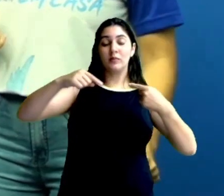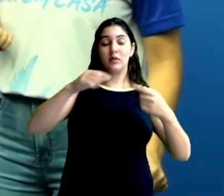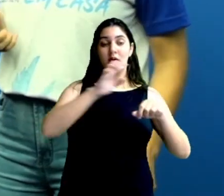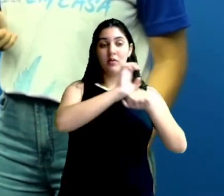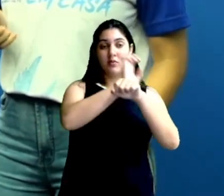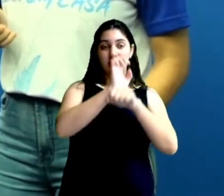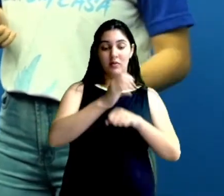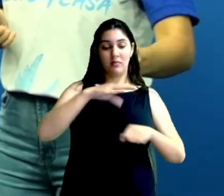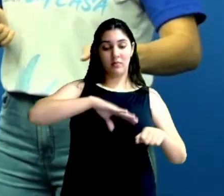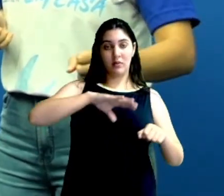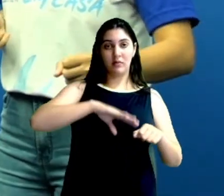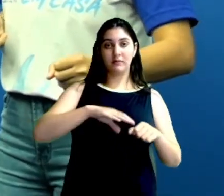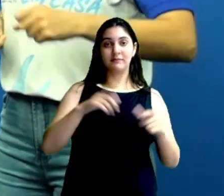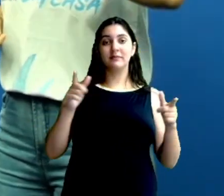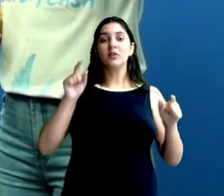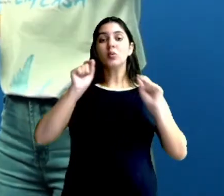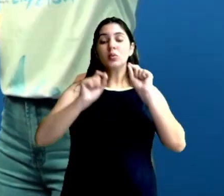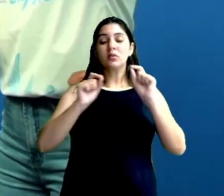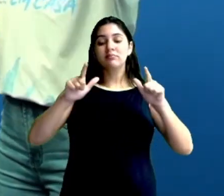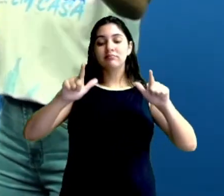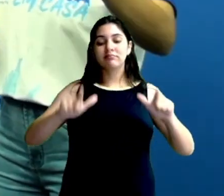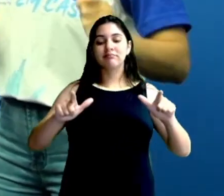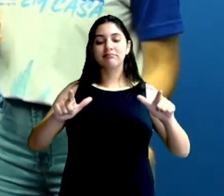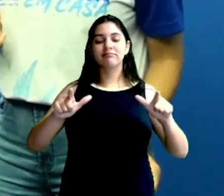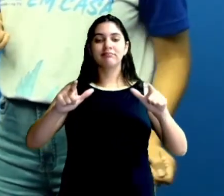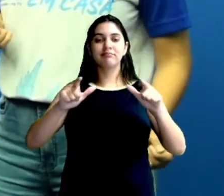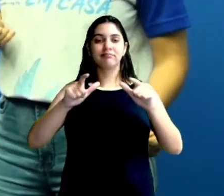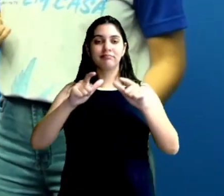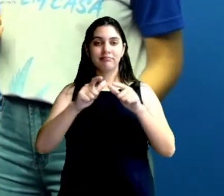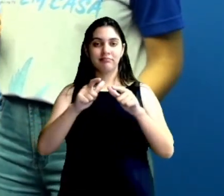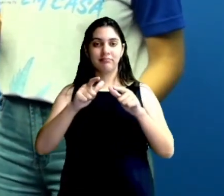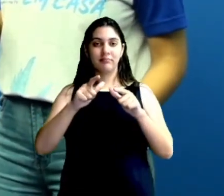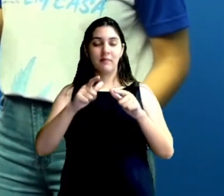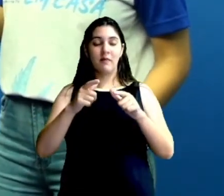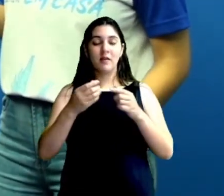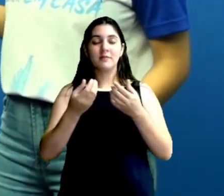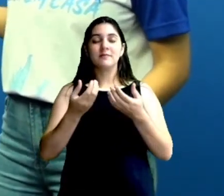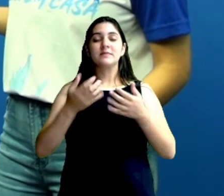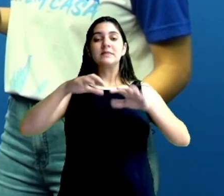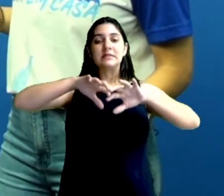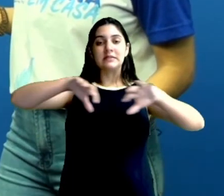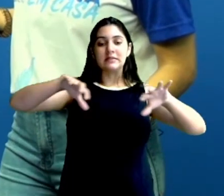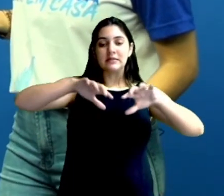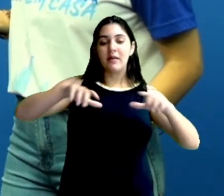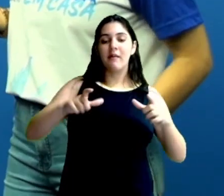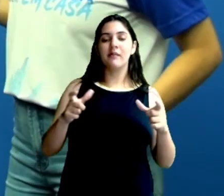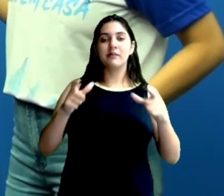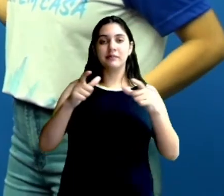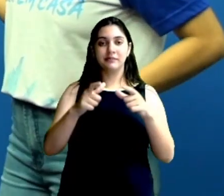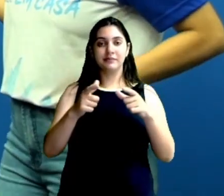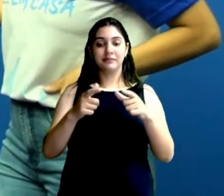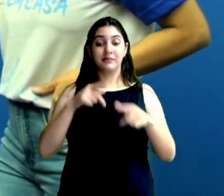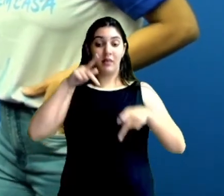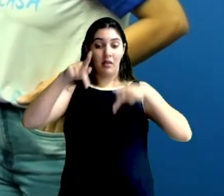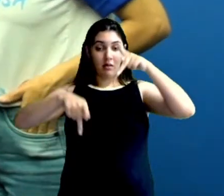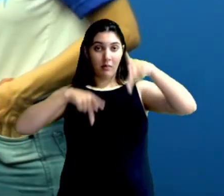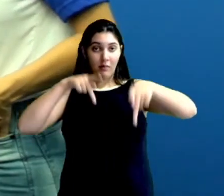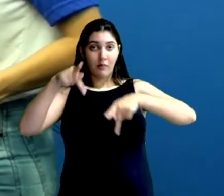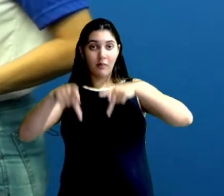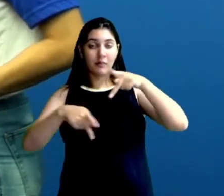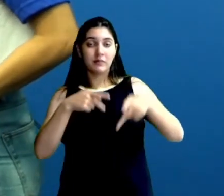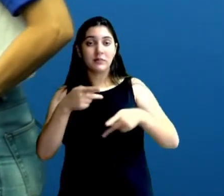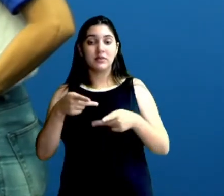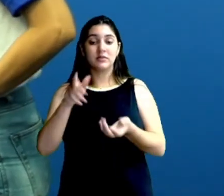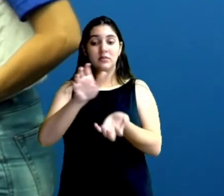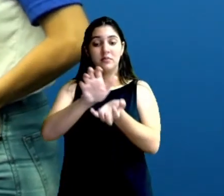diminuindo o seu território, emancipando outros territórios. A população de Pernambuco